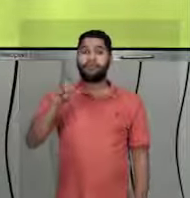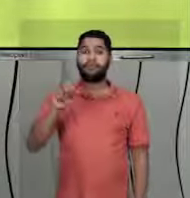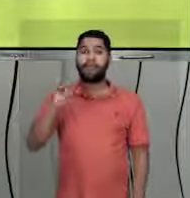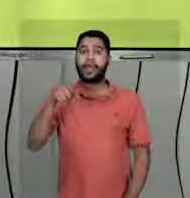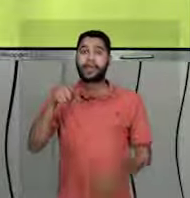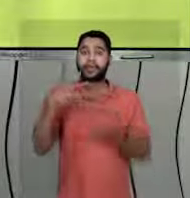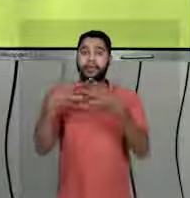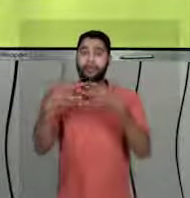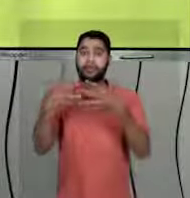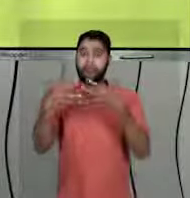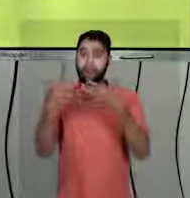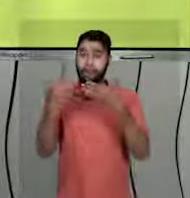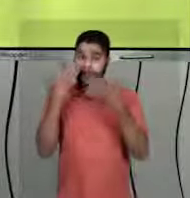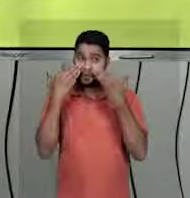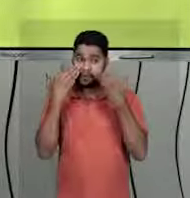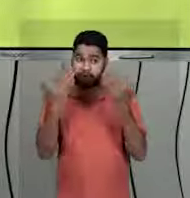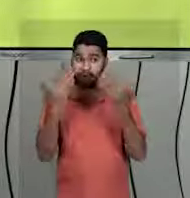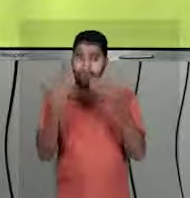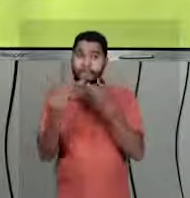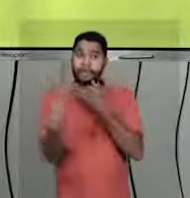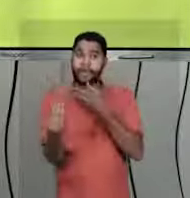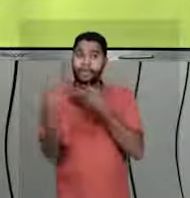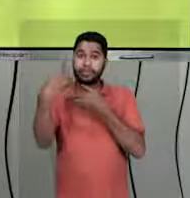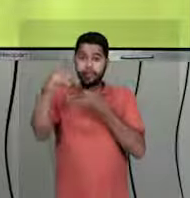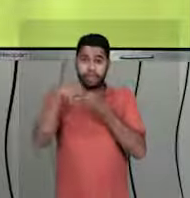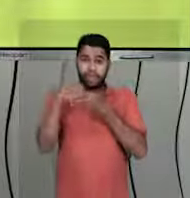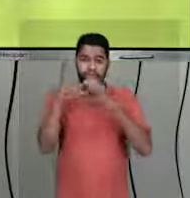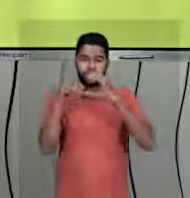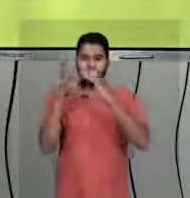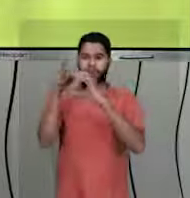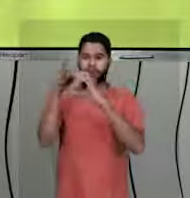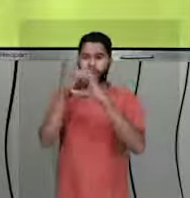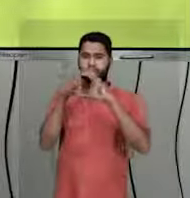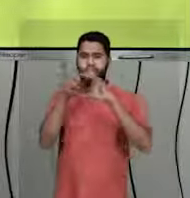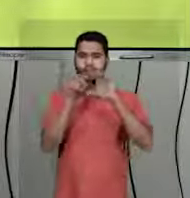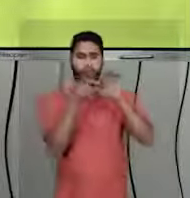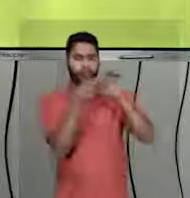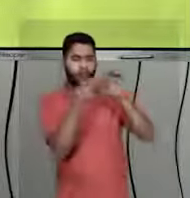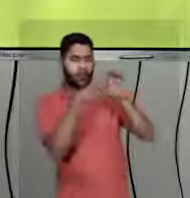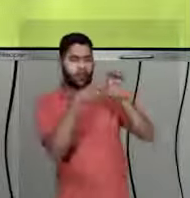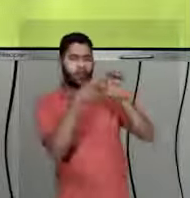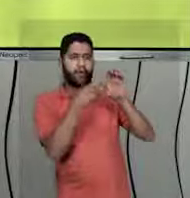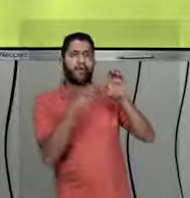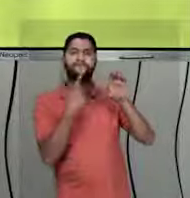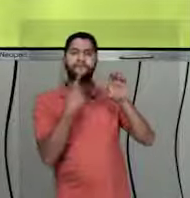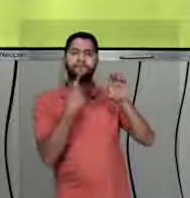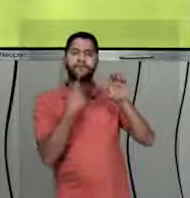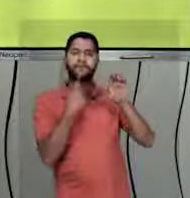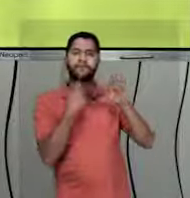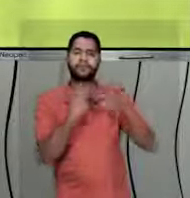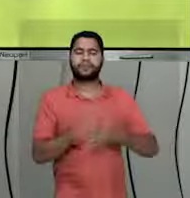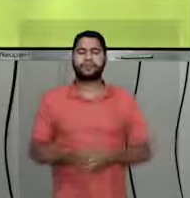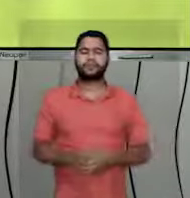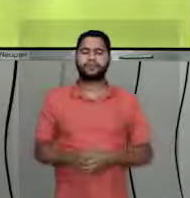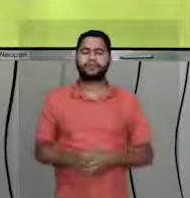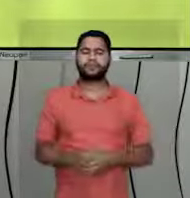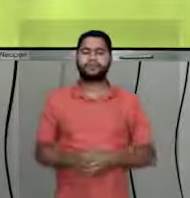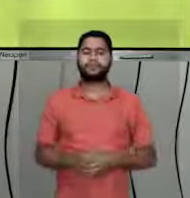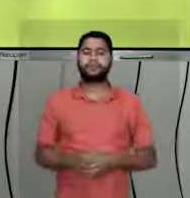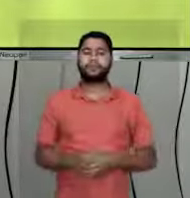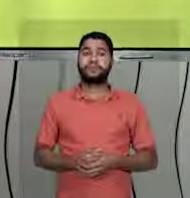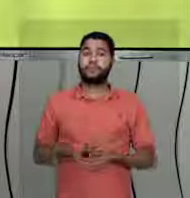transparente e aqui dentro, ó, dentro do olho, ela é vermelhinha, tá certo? Então, essa